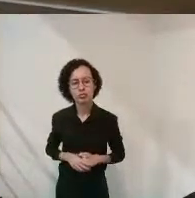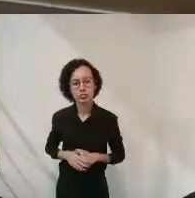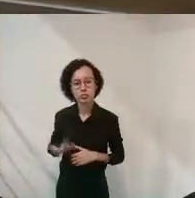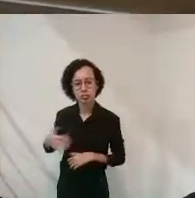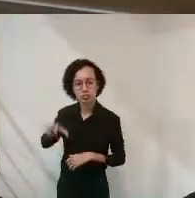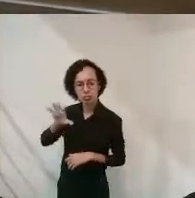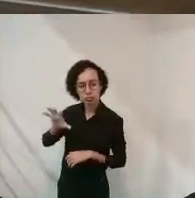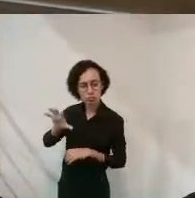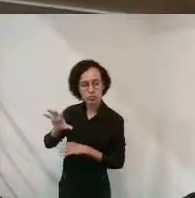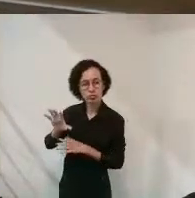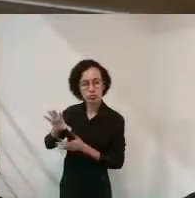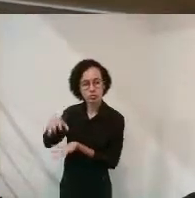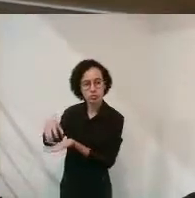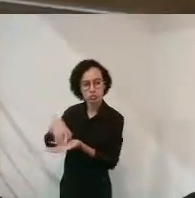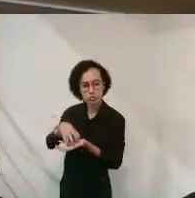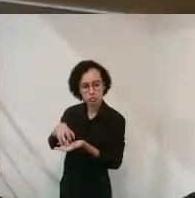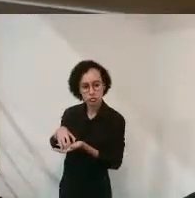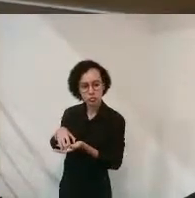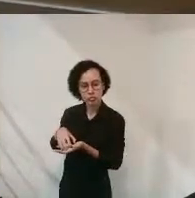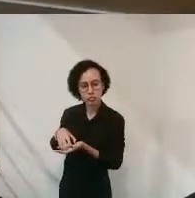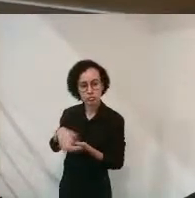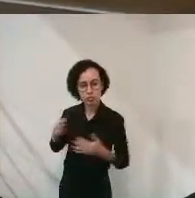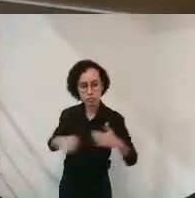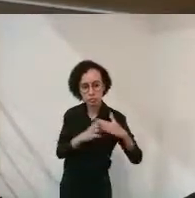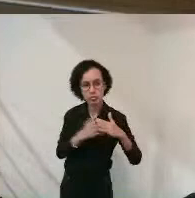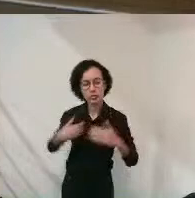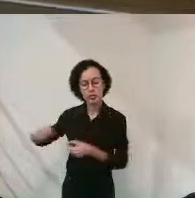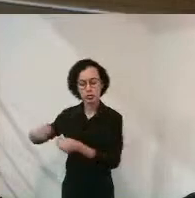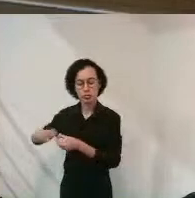um consórcio entre 13 municípios.